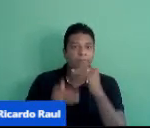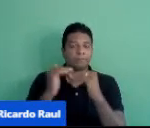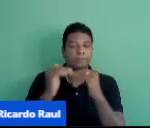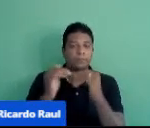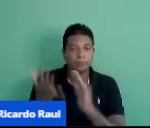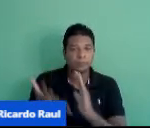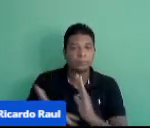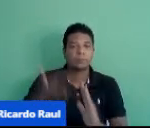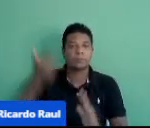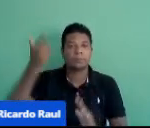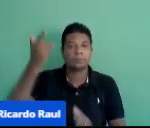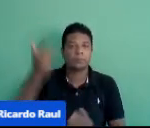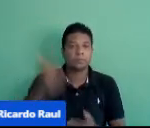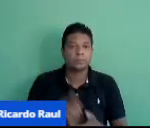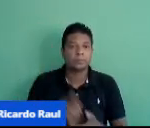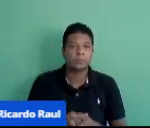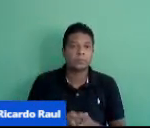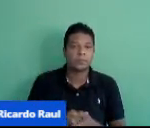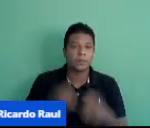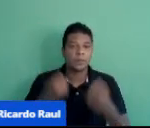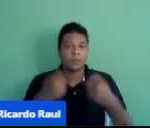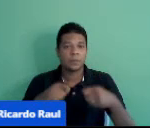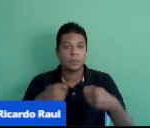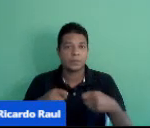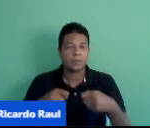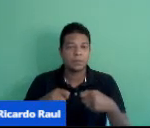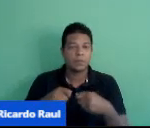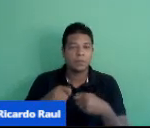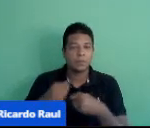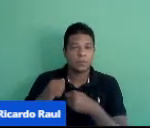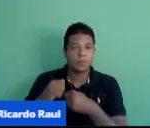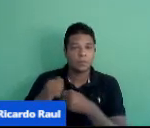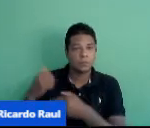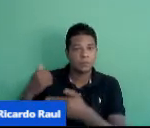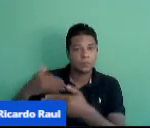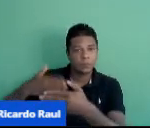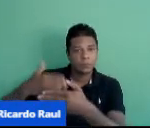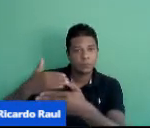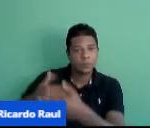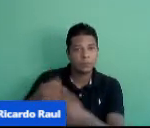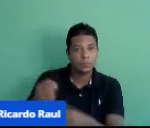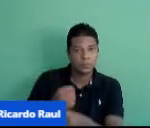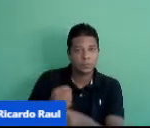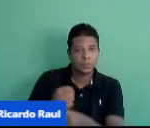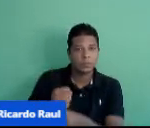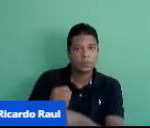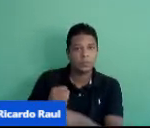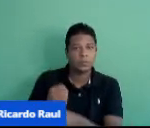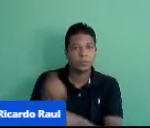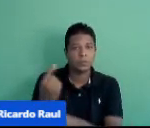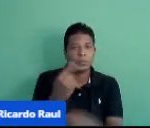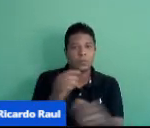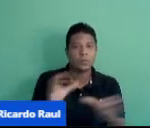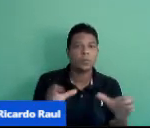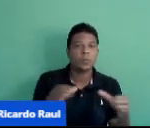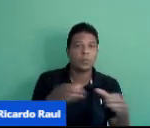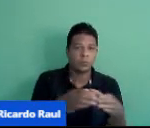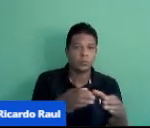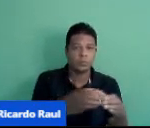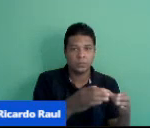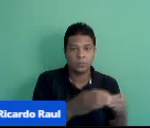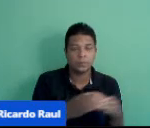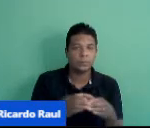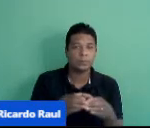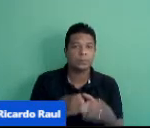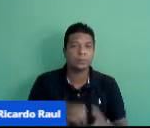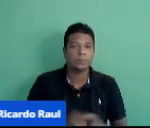são necessárias no decorrer do ano letivo de cada turno. Então, nesse sentido, é isso. Agora,